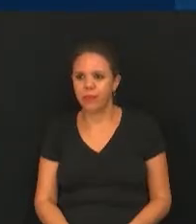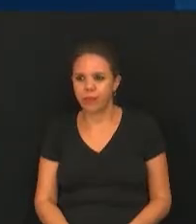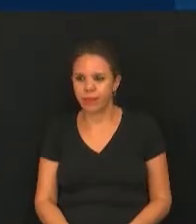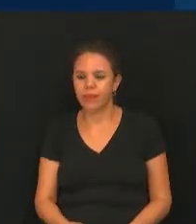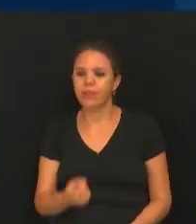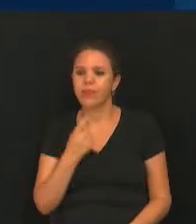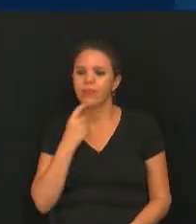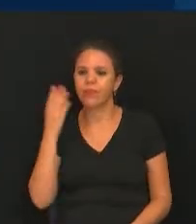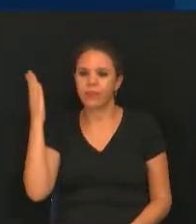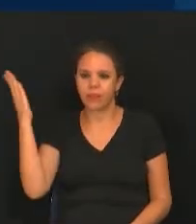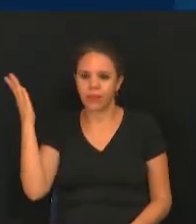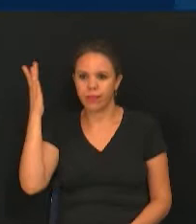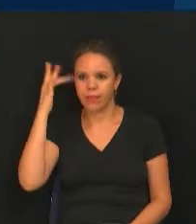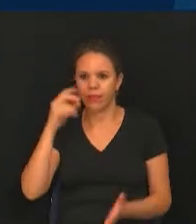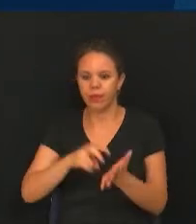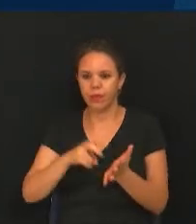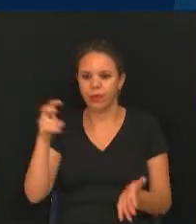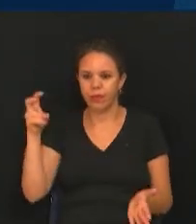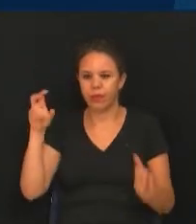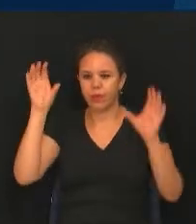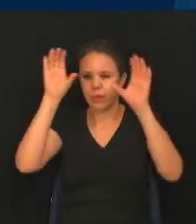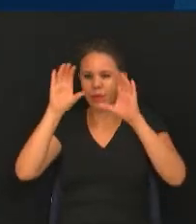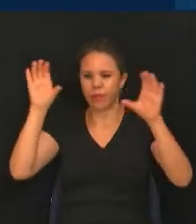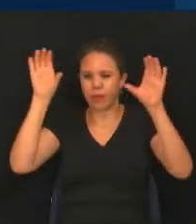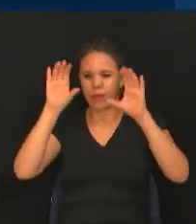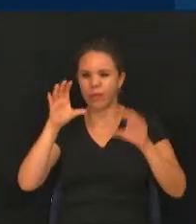Campinas deve amanhecer com céu nublado neste